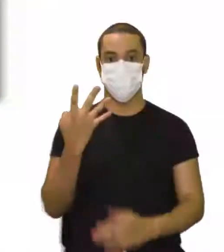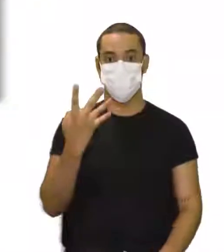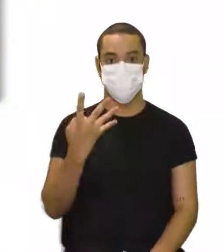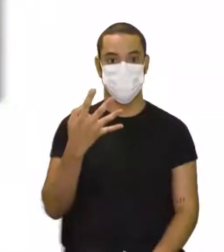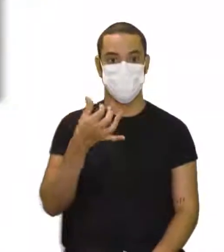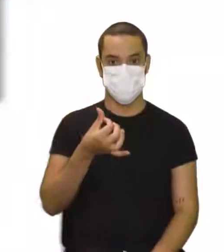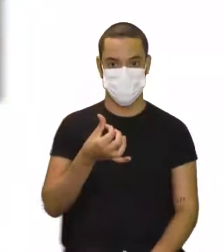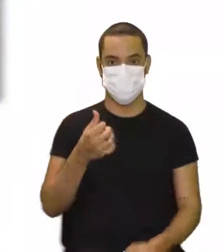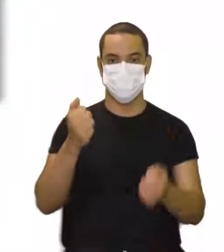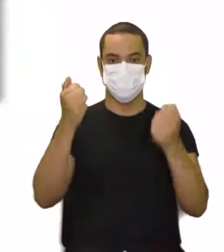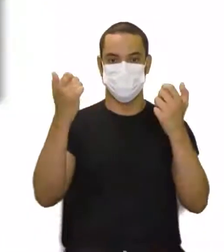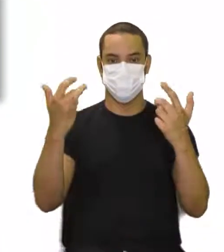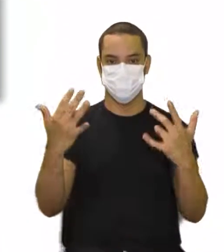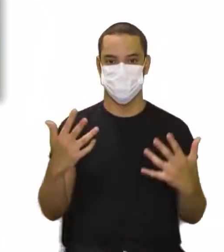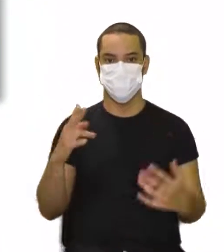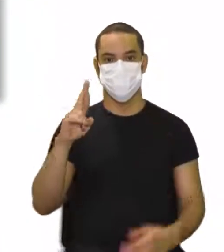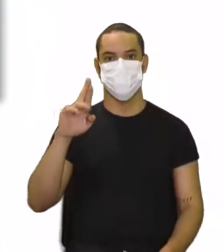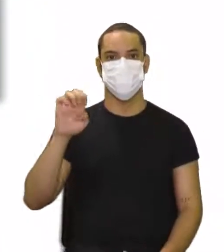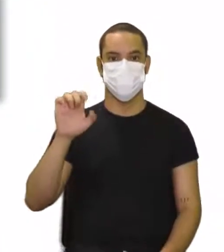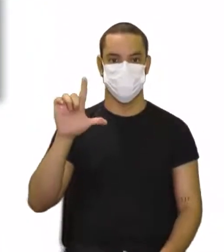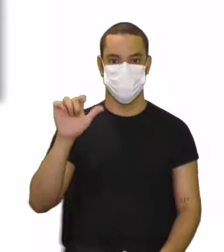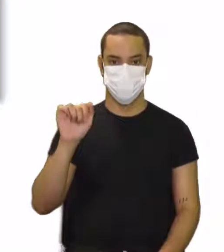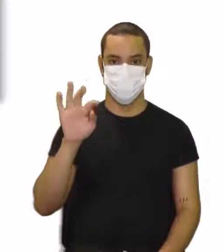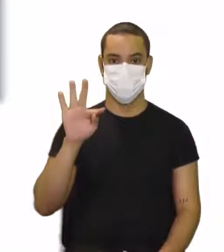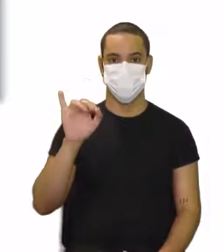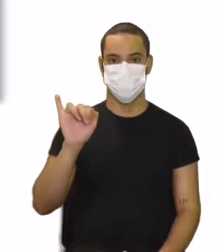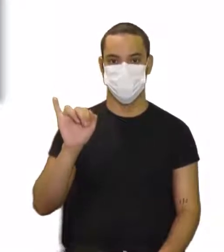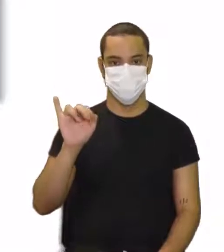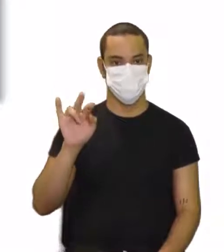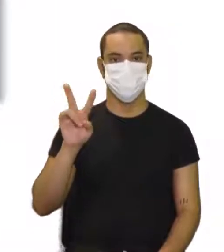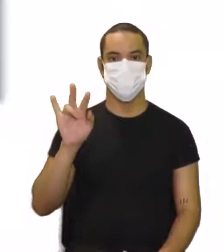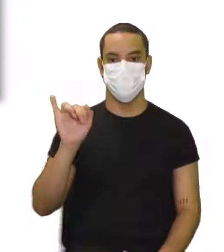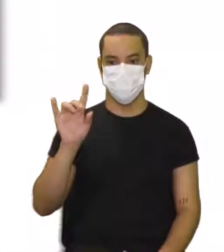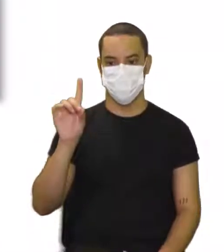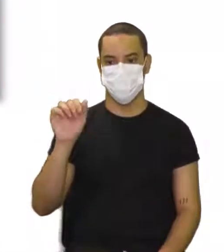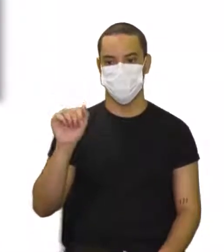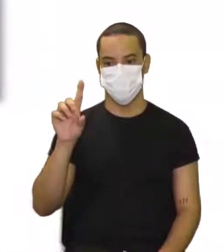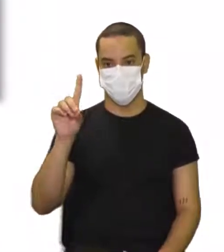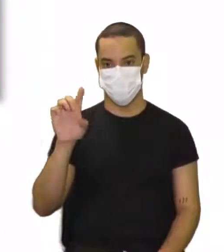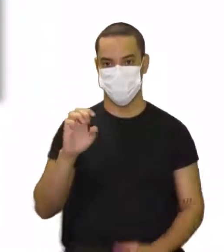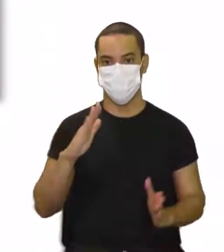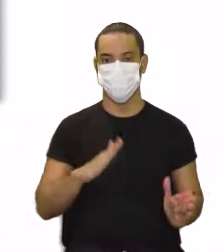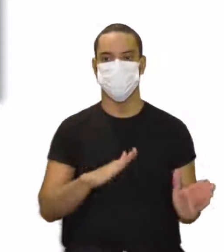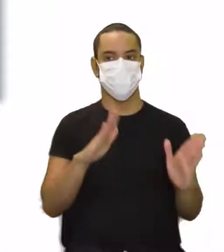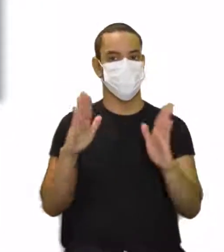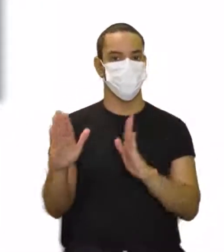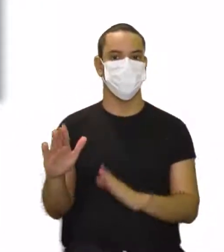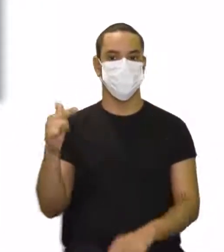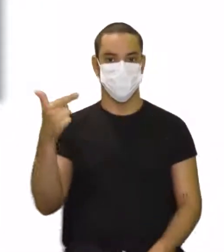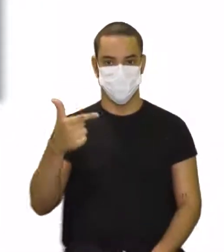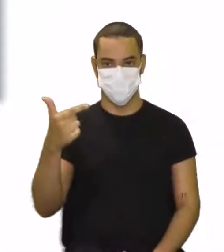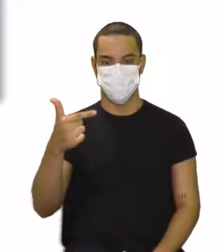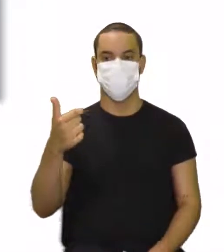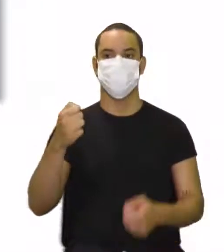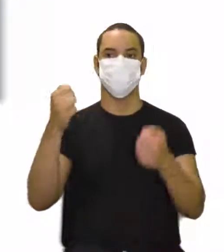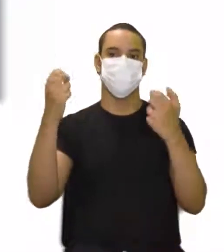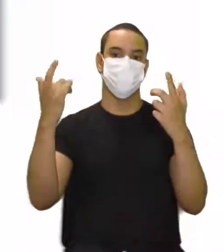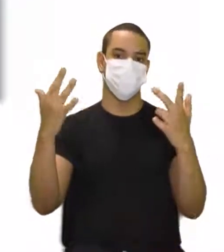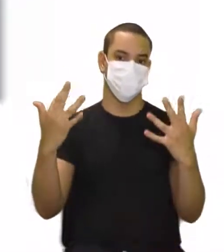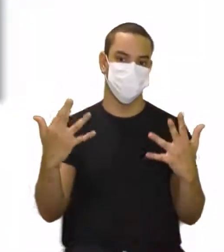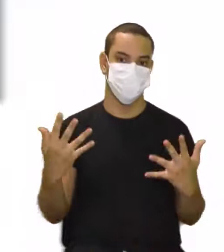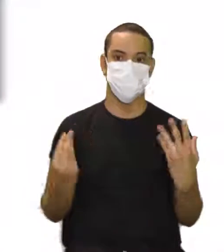46, que fala sobre relatividade, parte 2. Aqui nós vamos falar da relatividade em